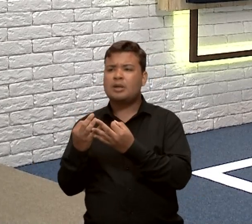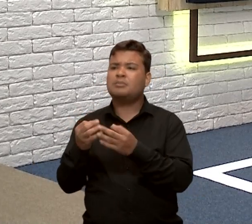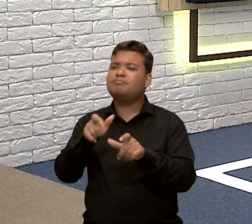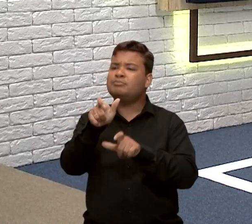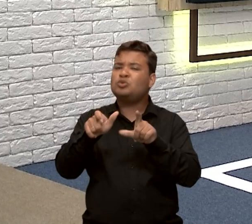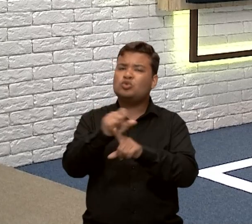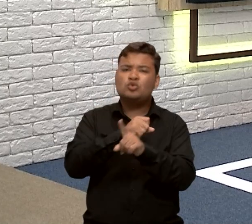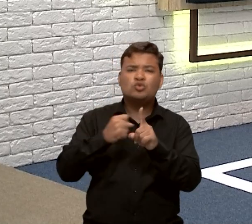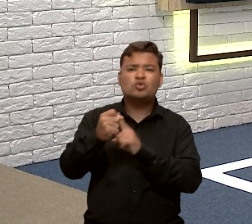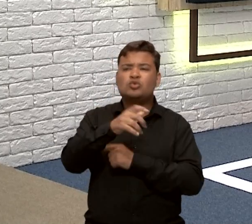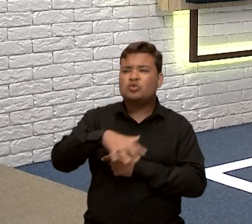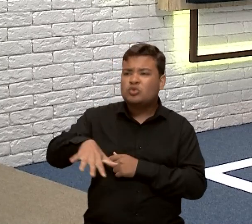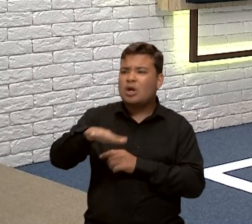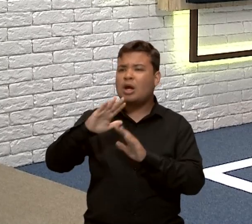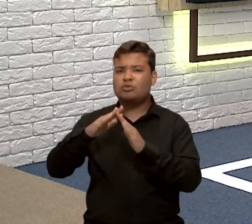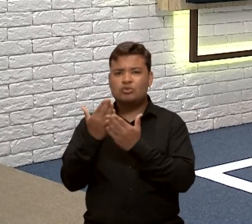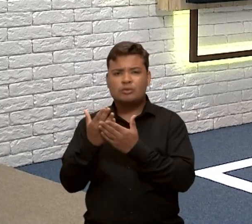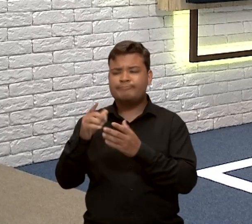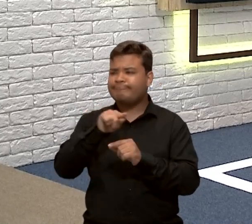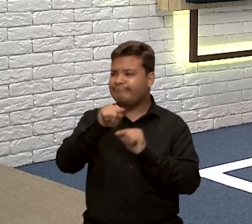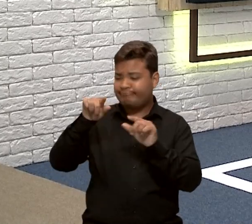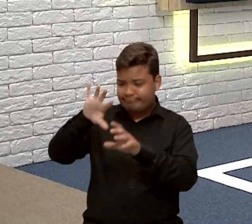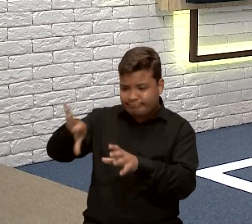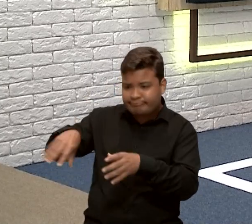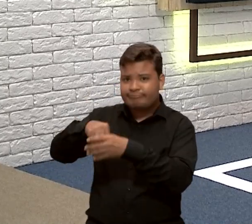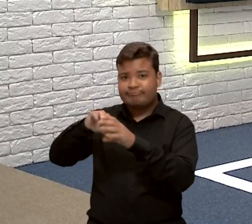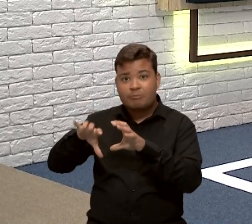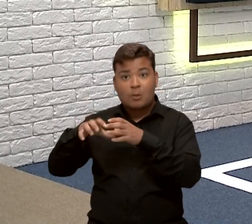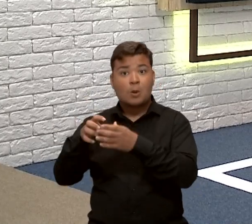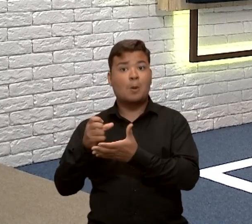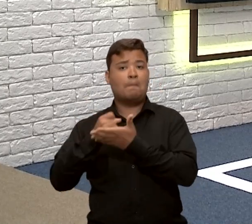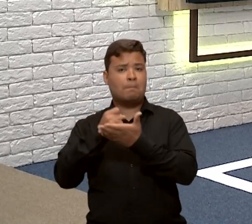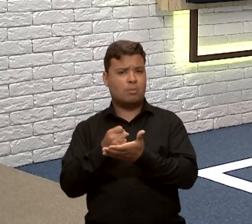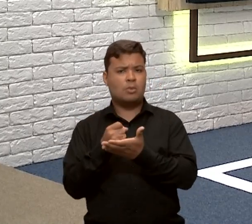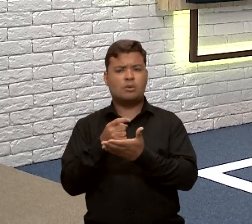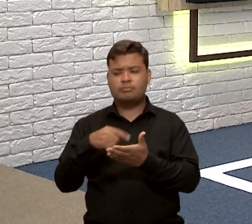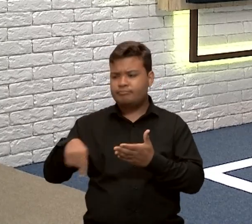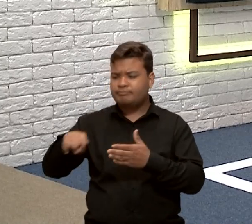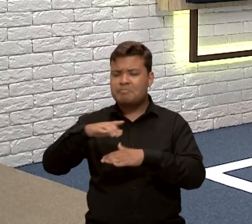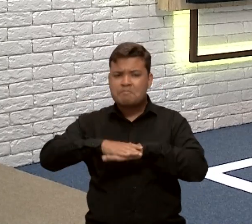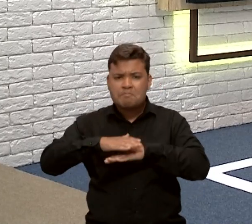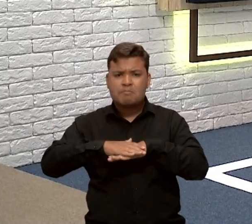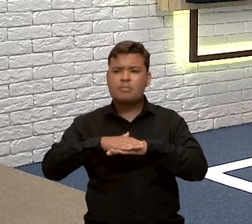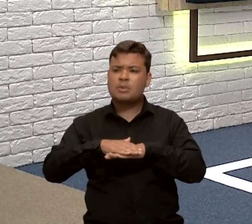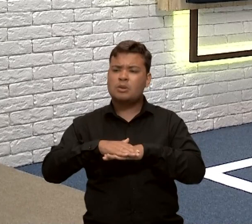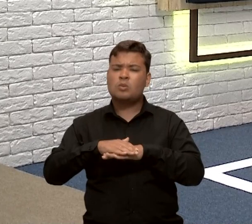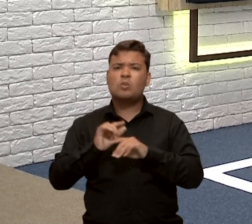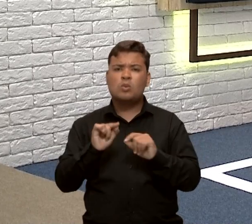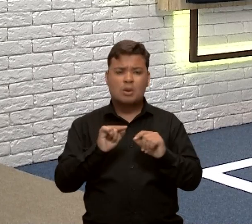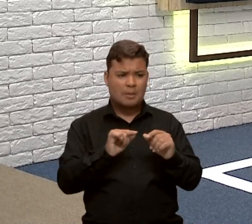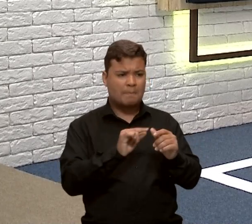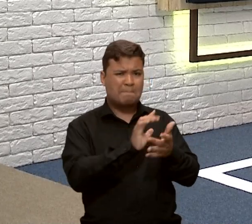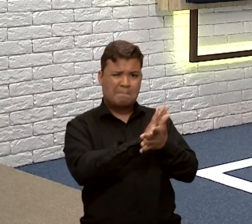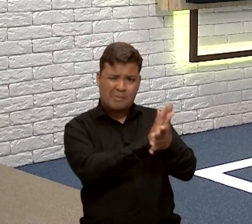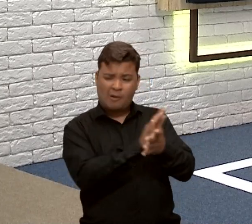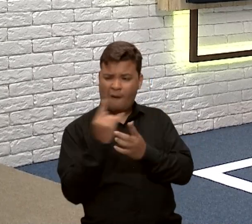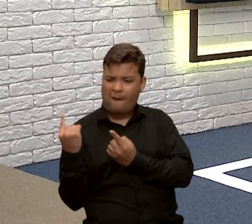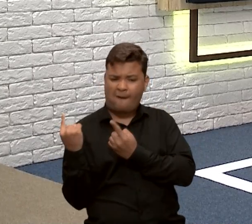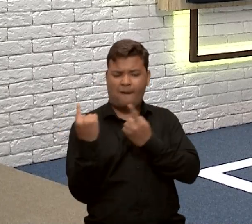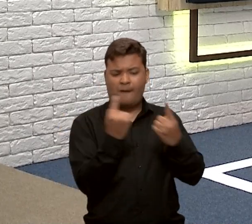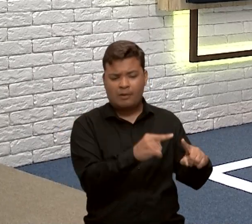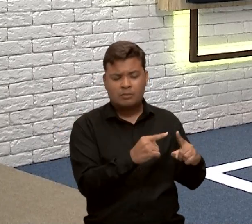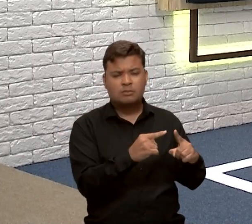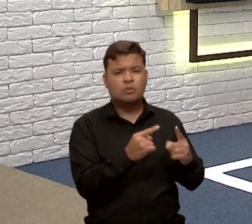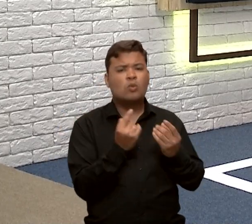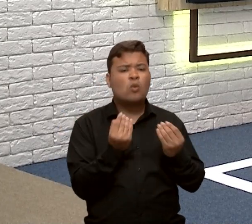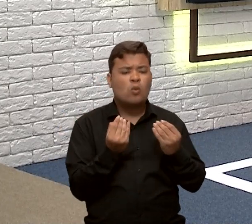a escola, podem também tentar combater esse preconceito, ensinar novas formas de enxergar o